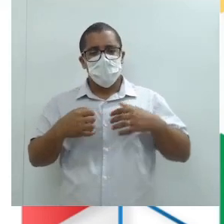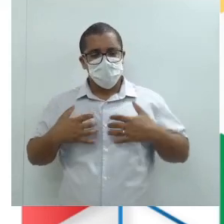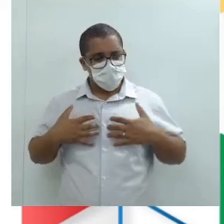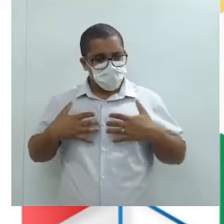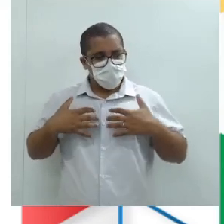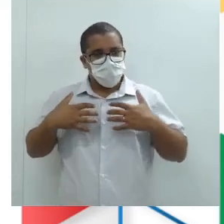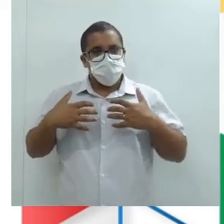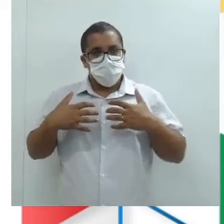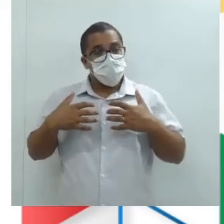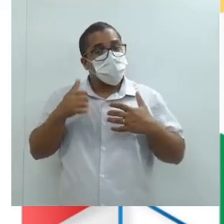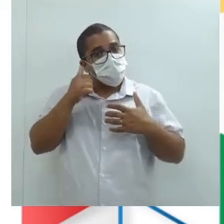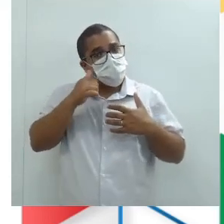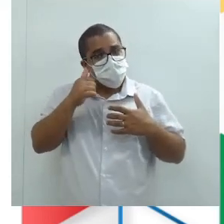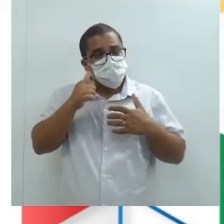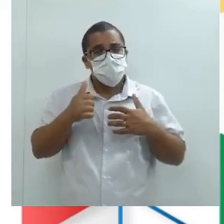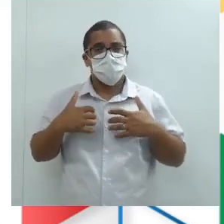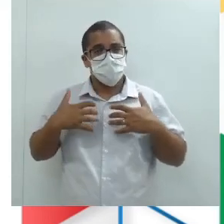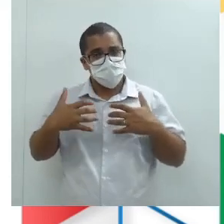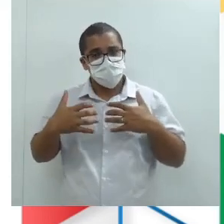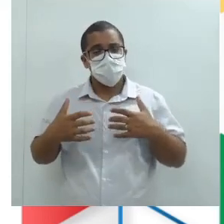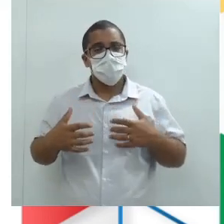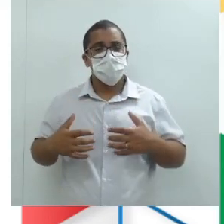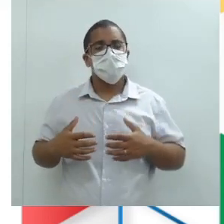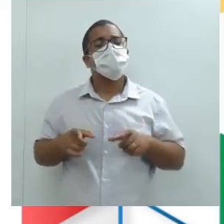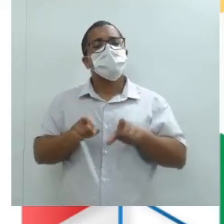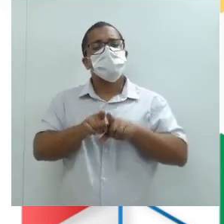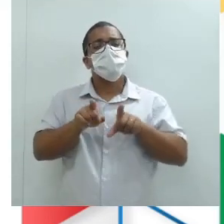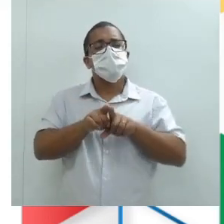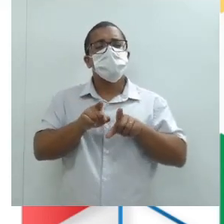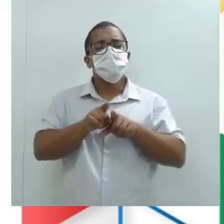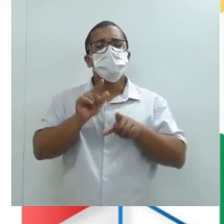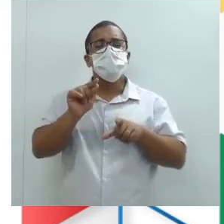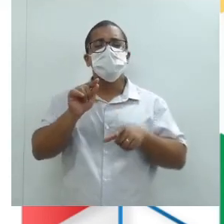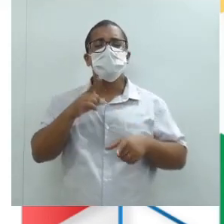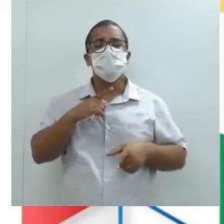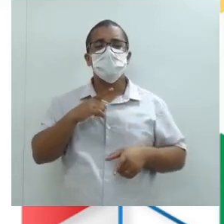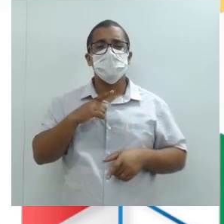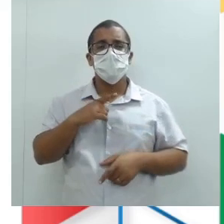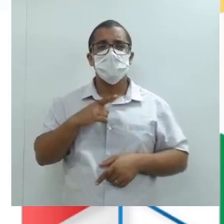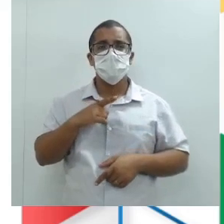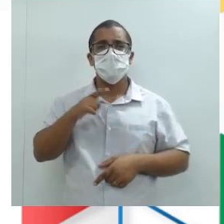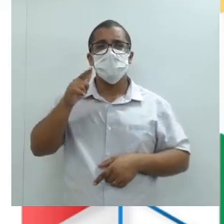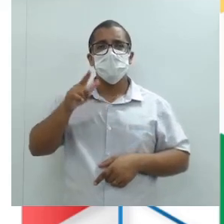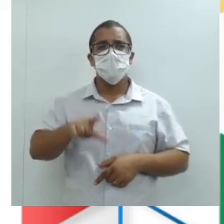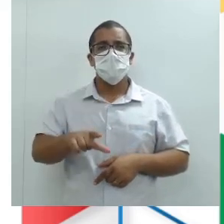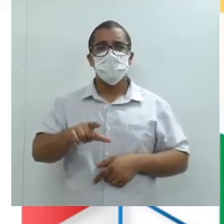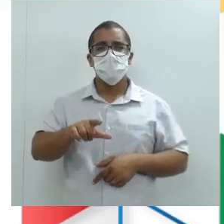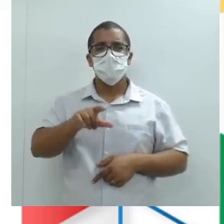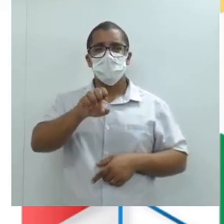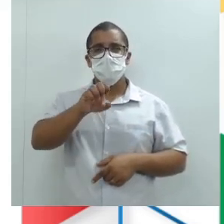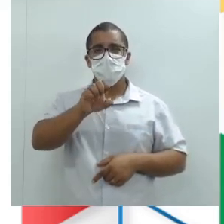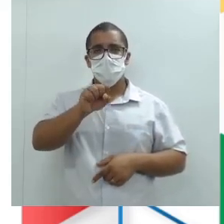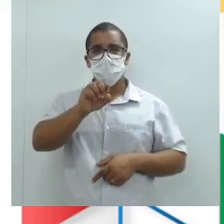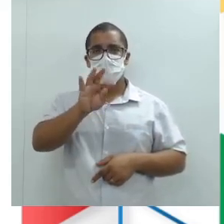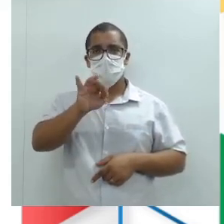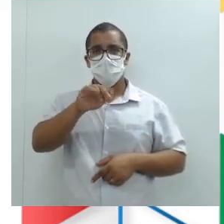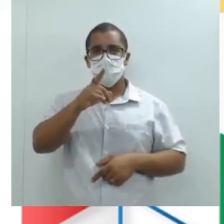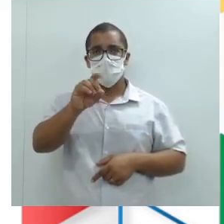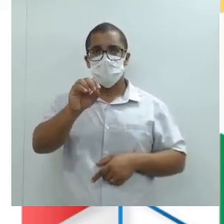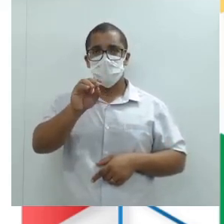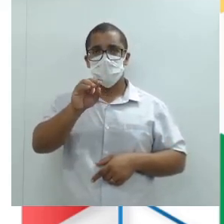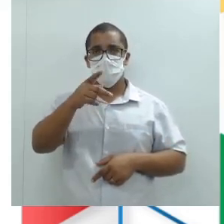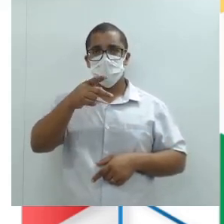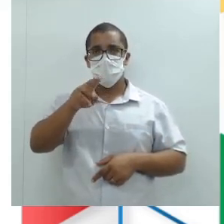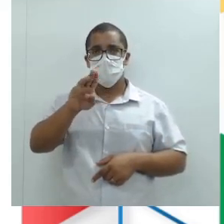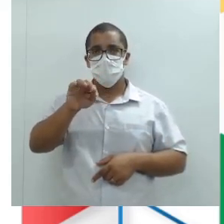mamas. As meninas elas vão apresentar o estirão puberal de crescimento no início da